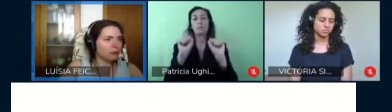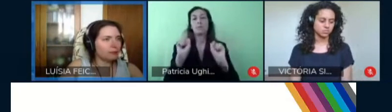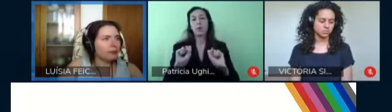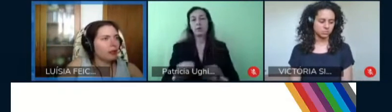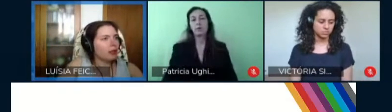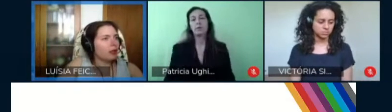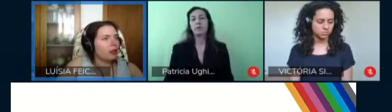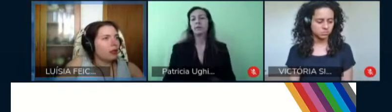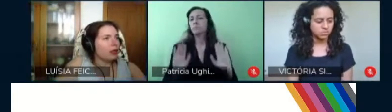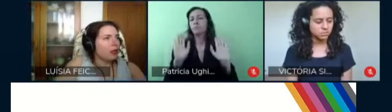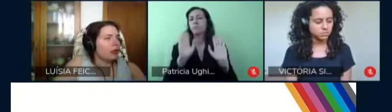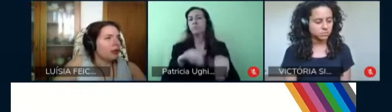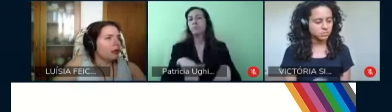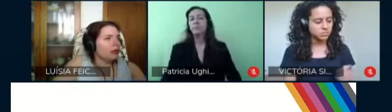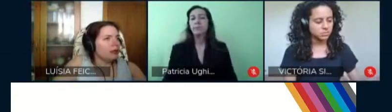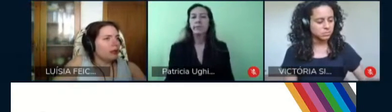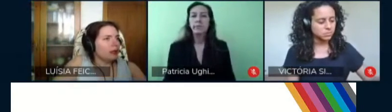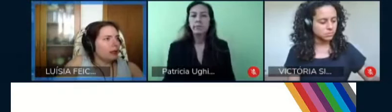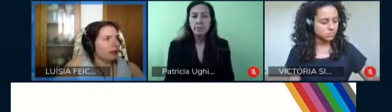deter a isso.